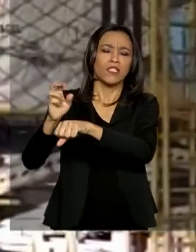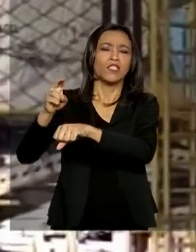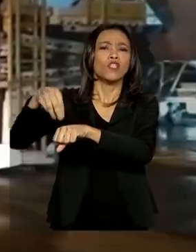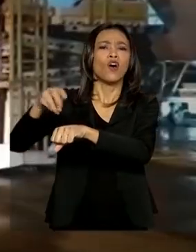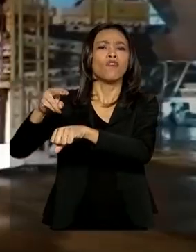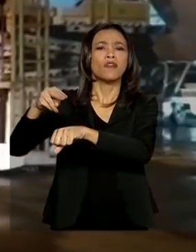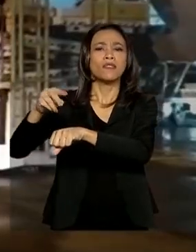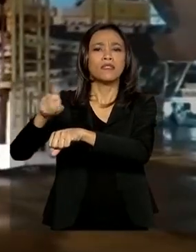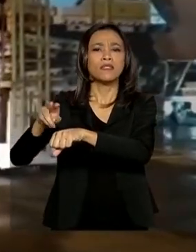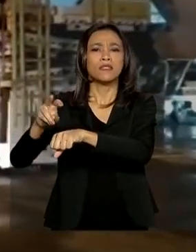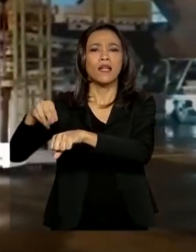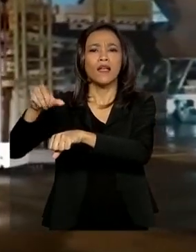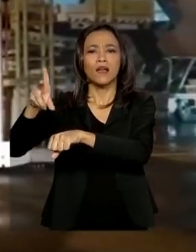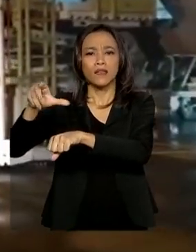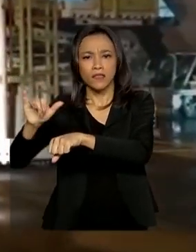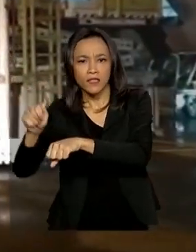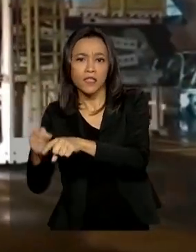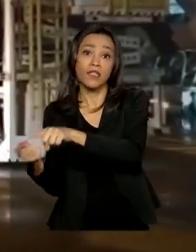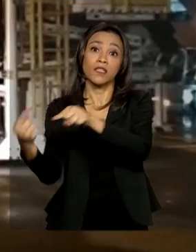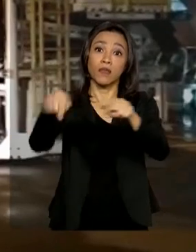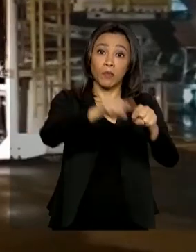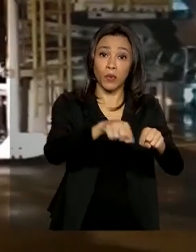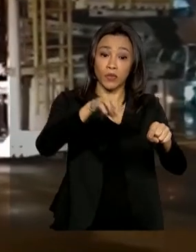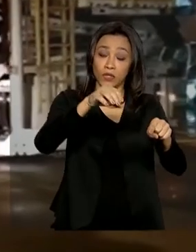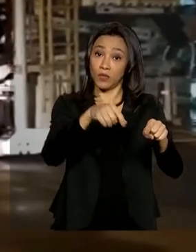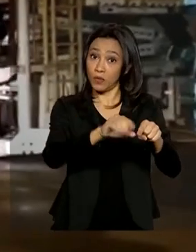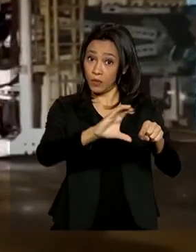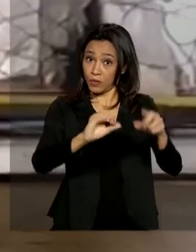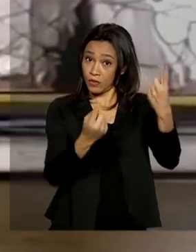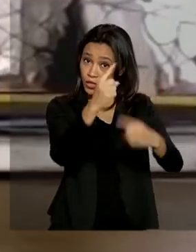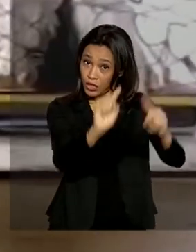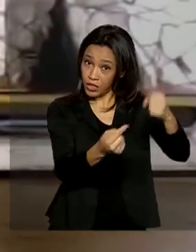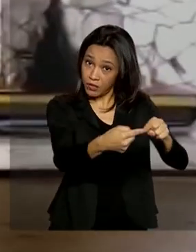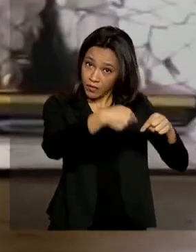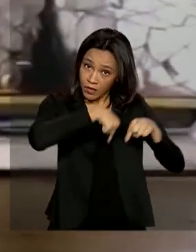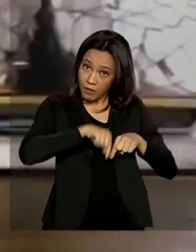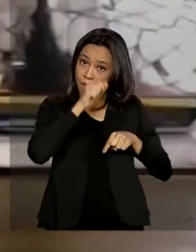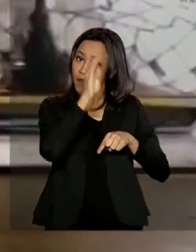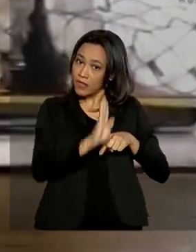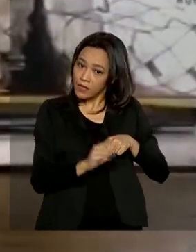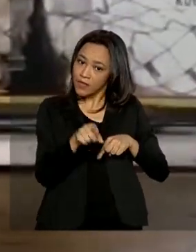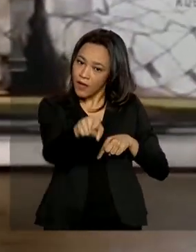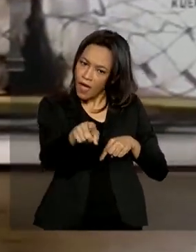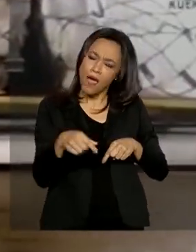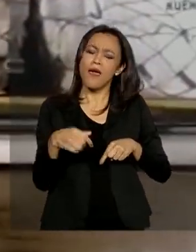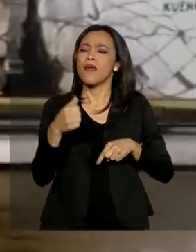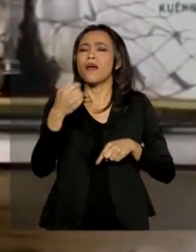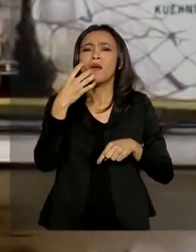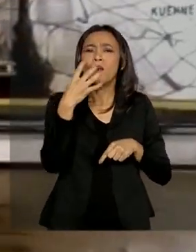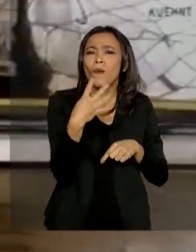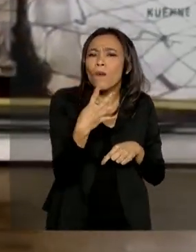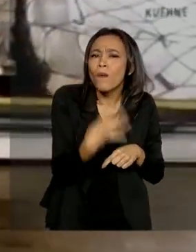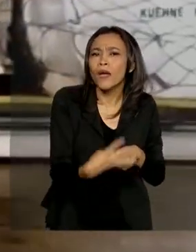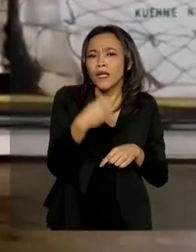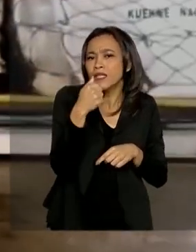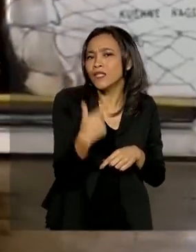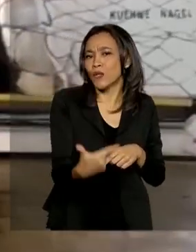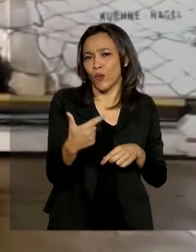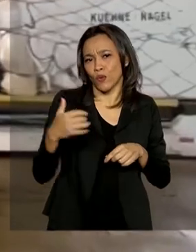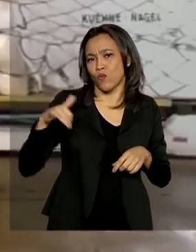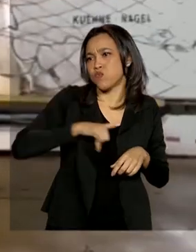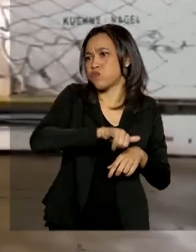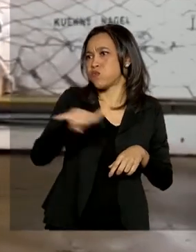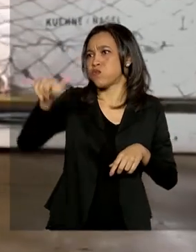total, o governo federal comprou 240 milhões de máscaras. E esse é o primeiro dos 42 voos contratados pelo